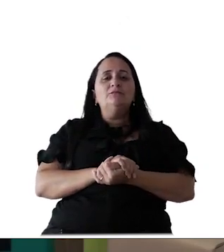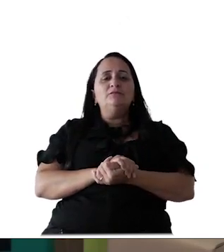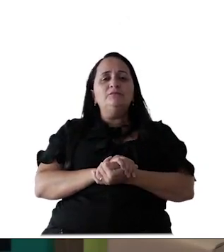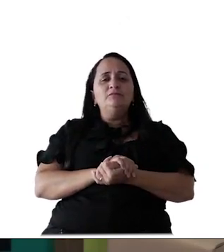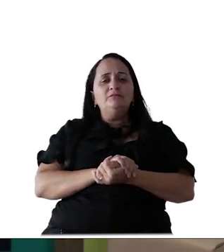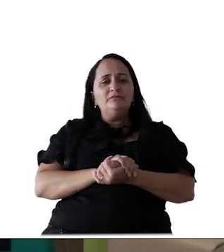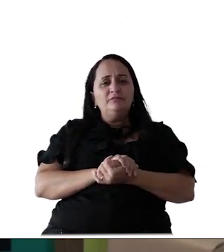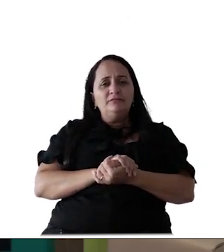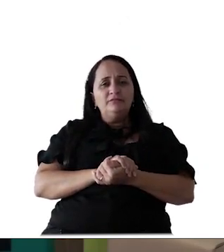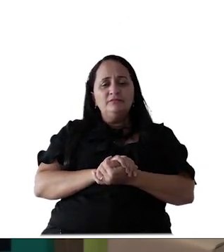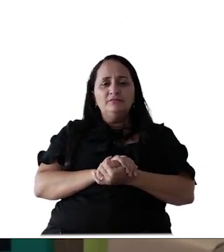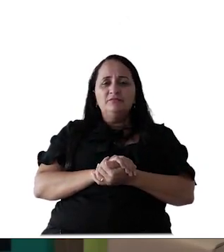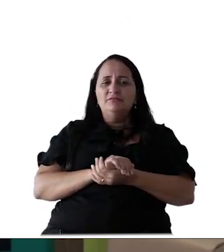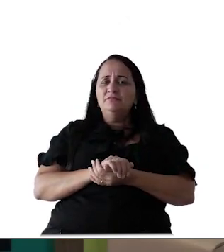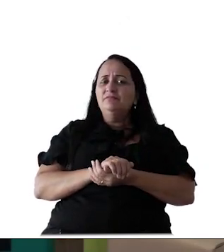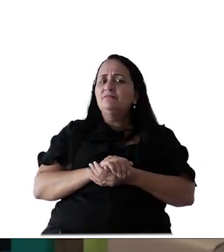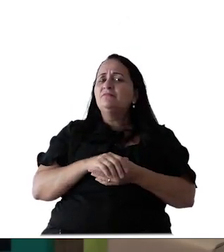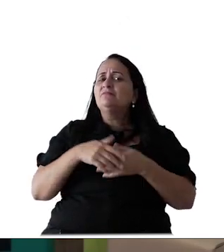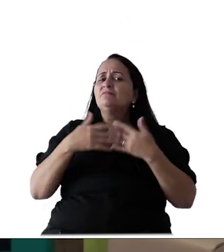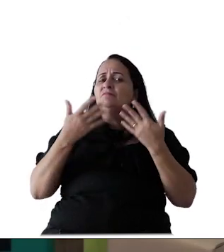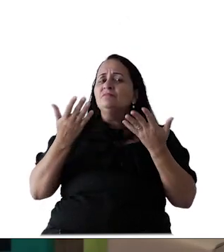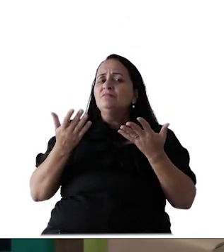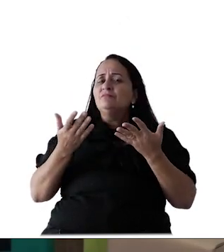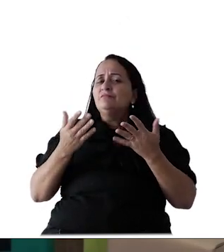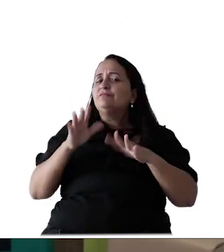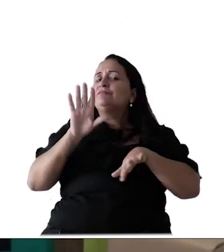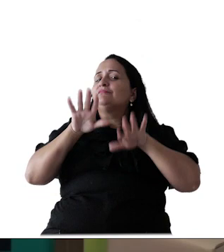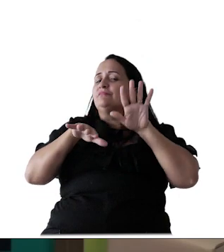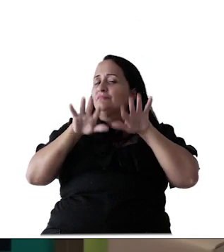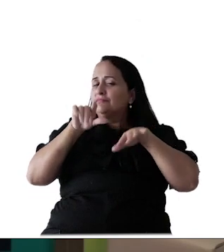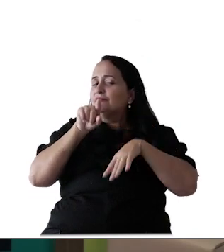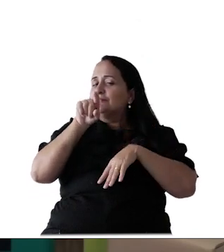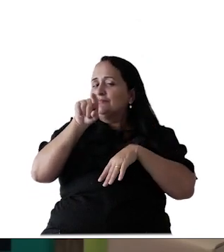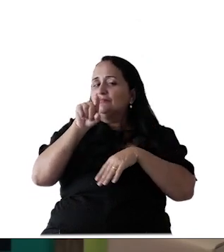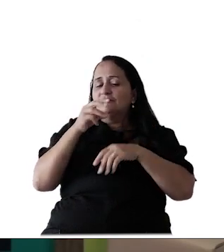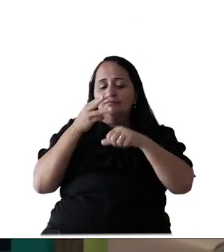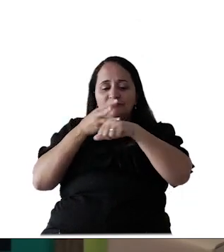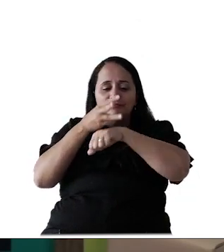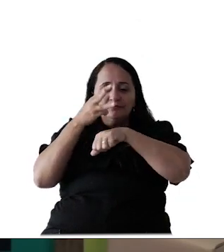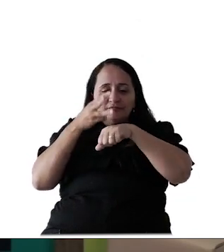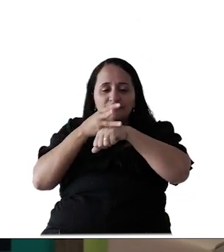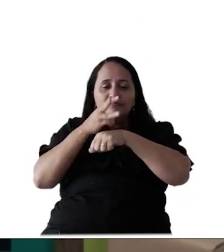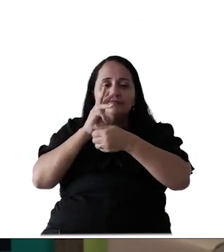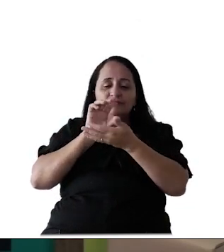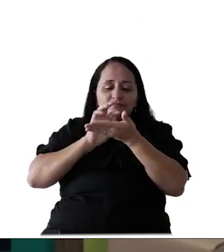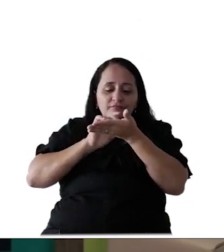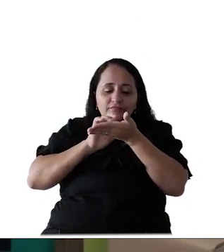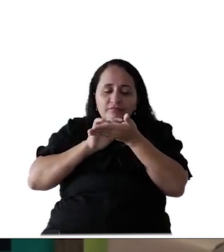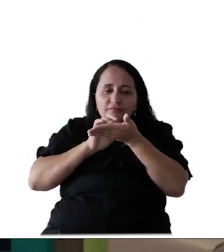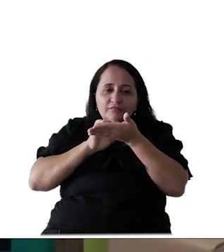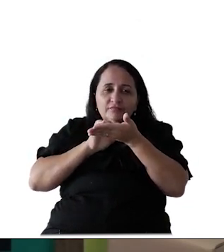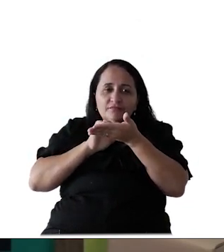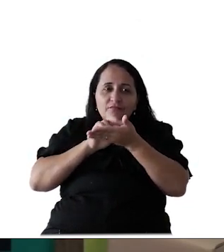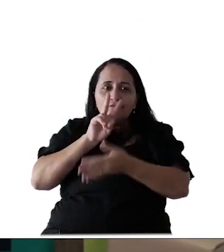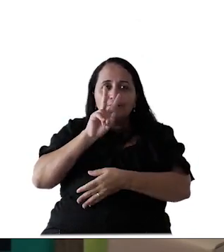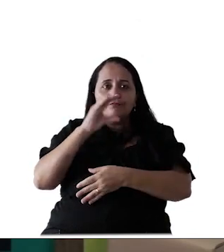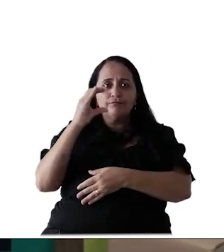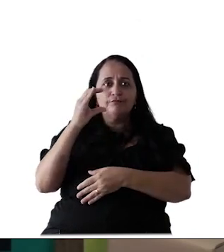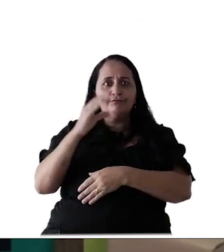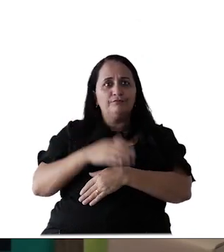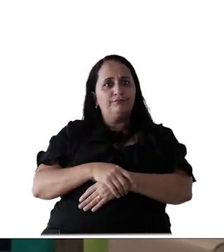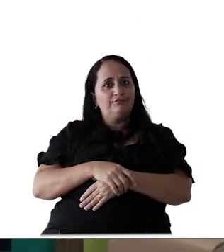você. E atualmente, como é que nós utilizamos no teclado, né, dos aplicativos de mensagem?